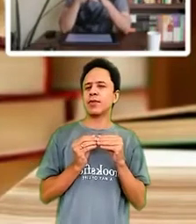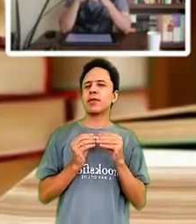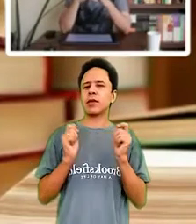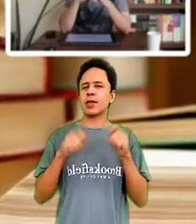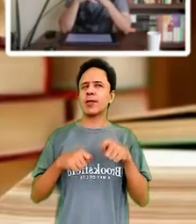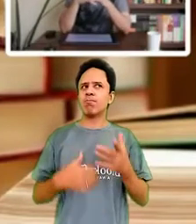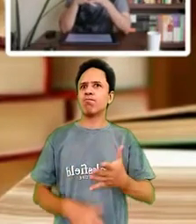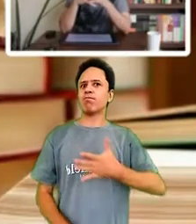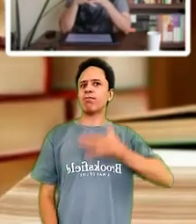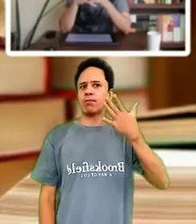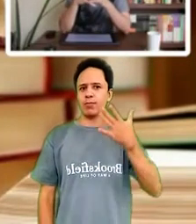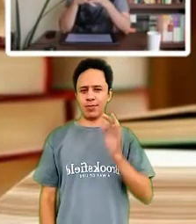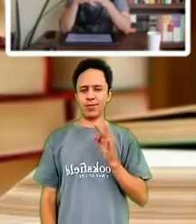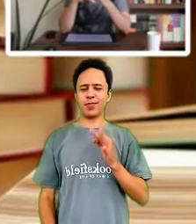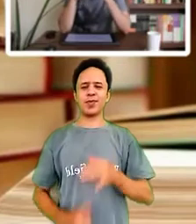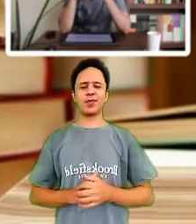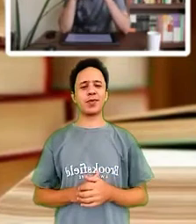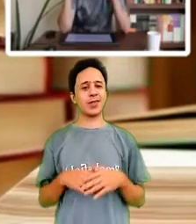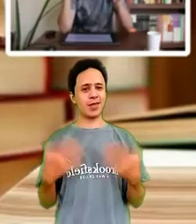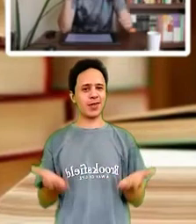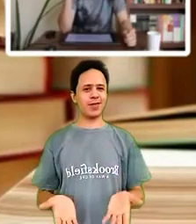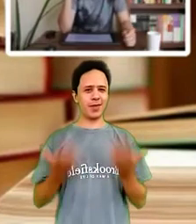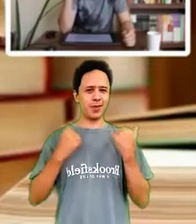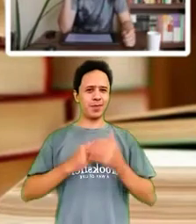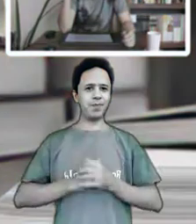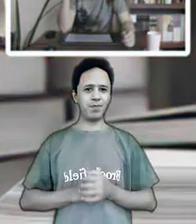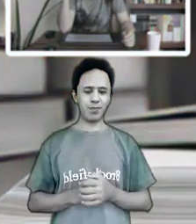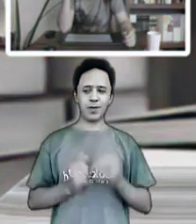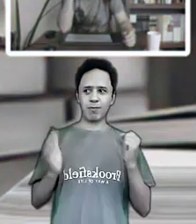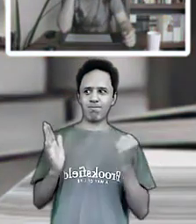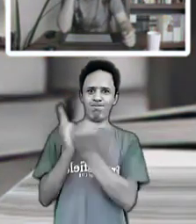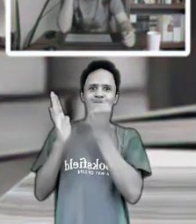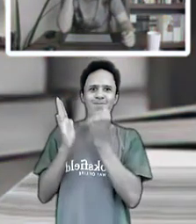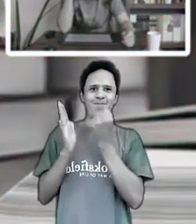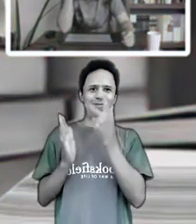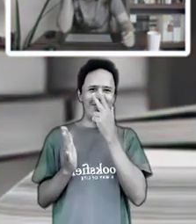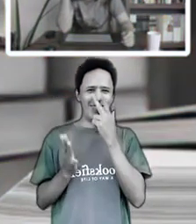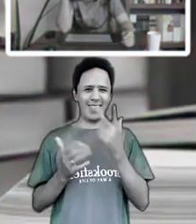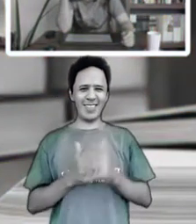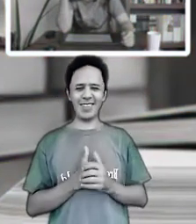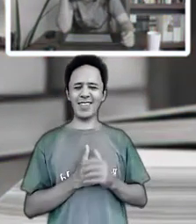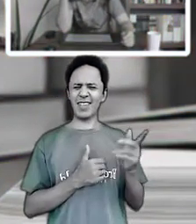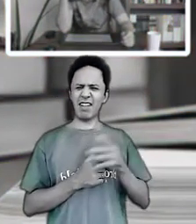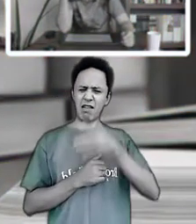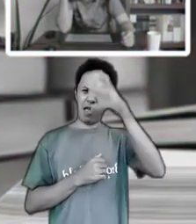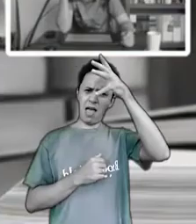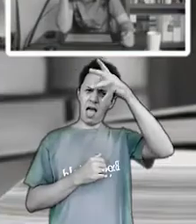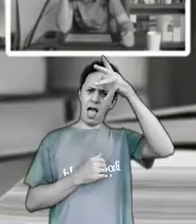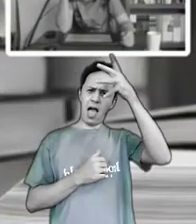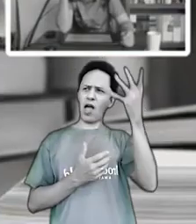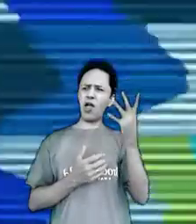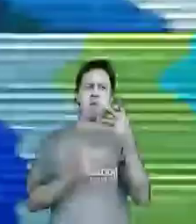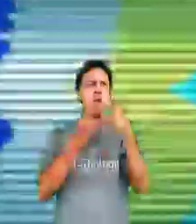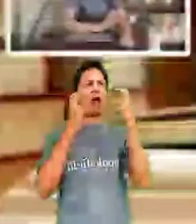tudo causa determinados impactos. Então, vamos nessa, tipo o impacto que eu vou dar nesse galo se ele continuar cantando desse